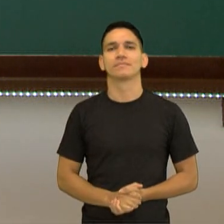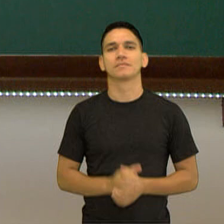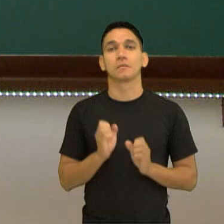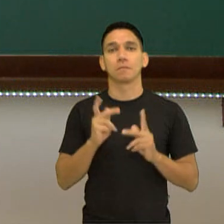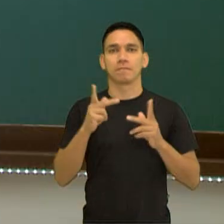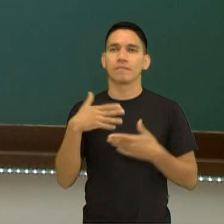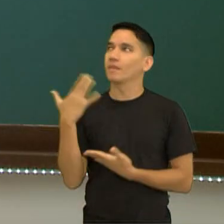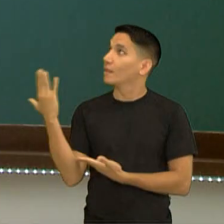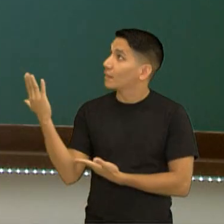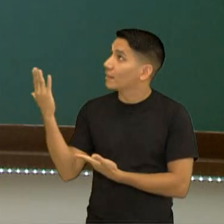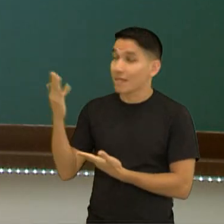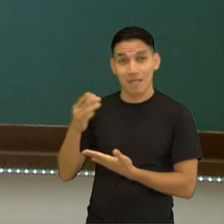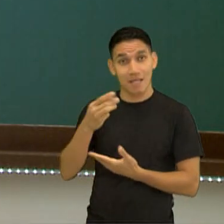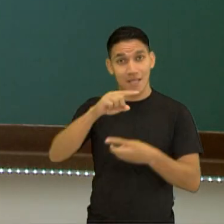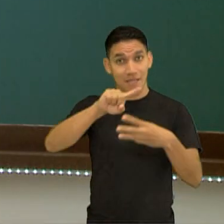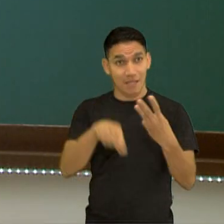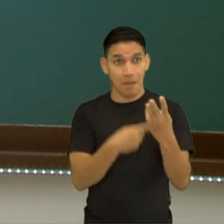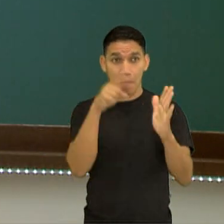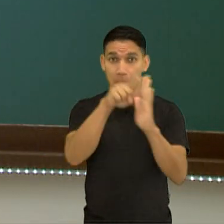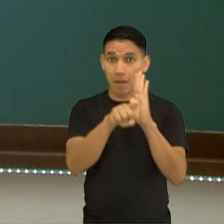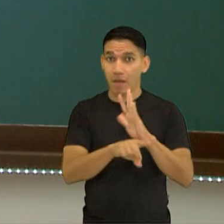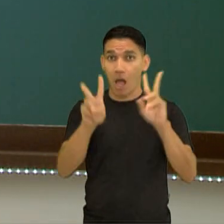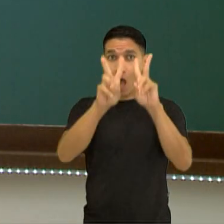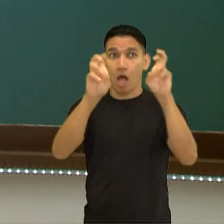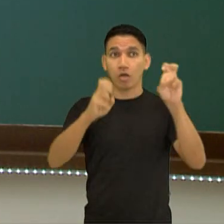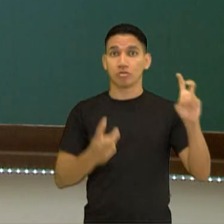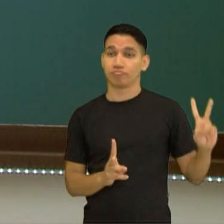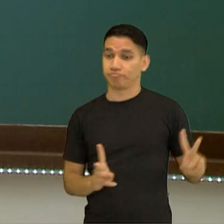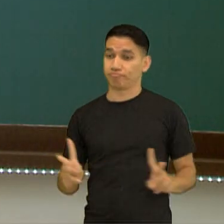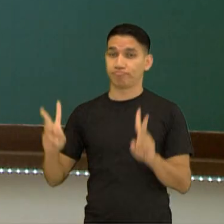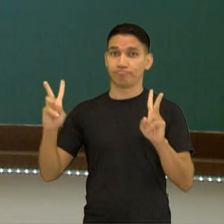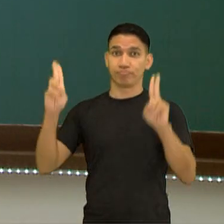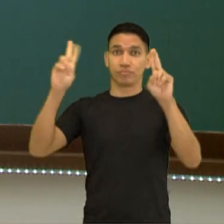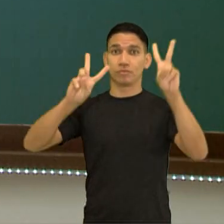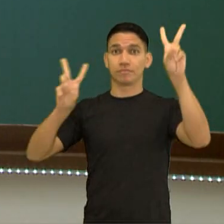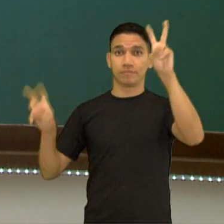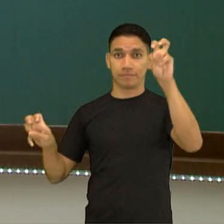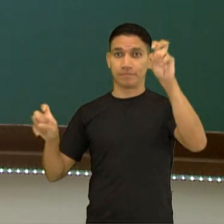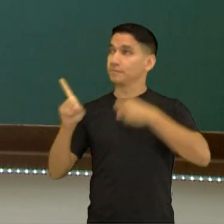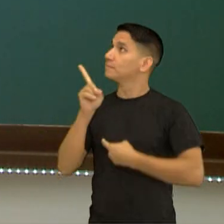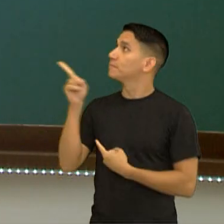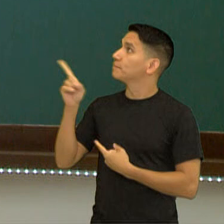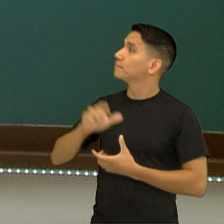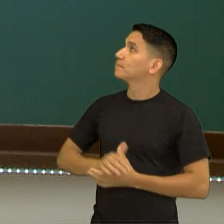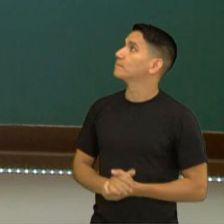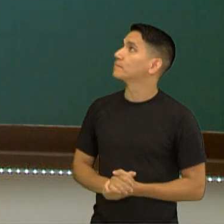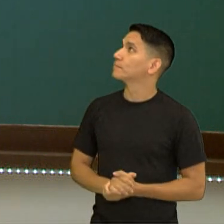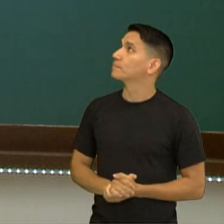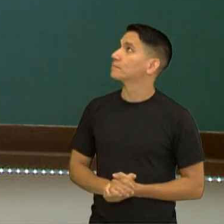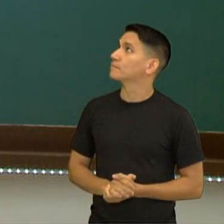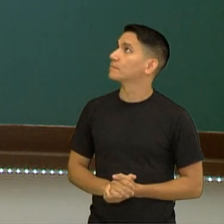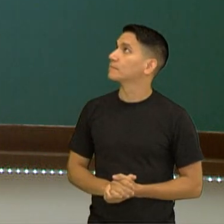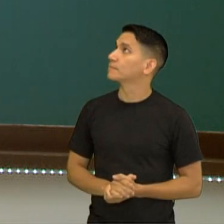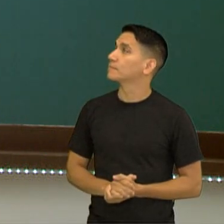Tenho 3 perguntinhas aqui para vocês sobre o nosso pequeno texto aqui do nosso mascote. Olha só. Number